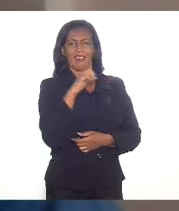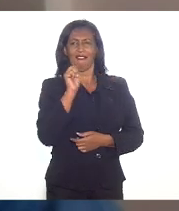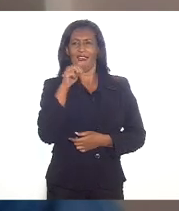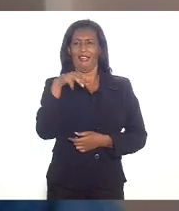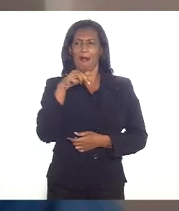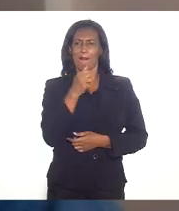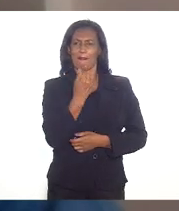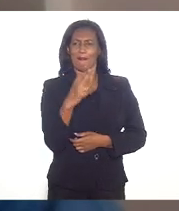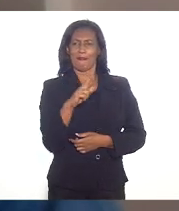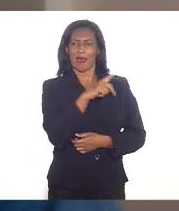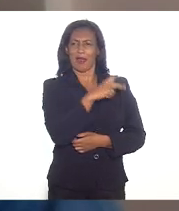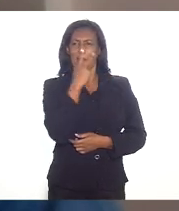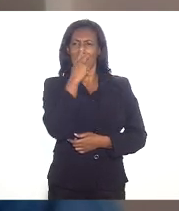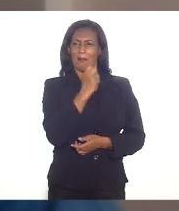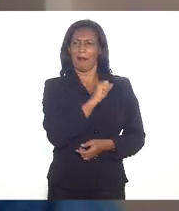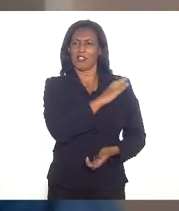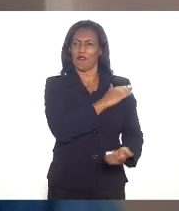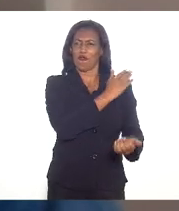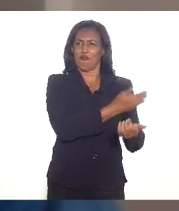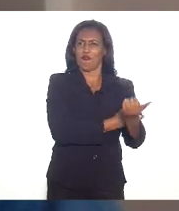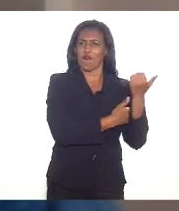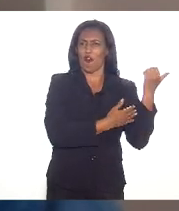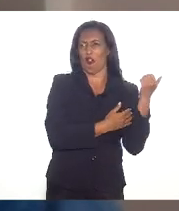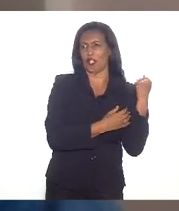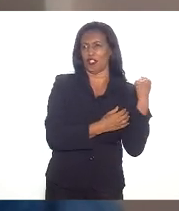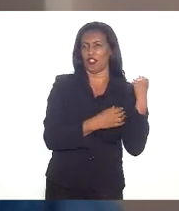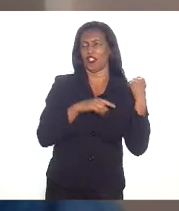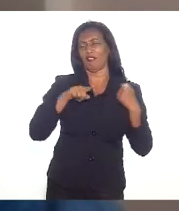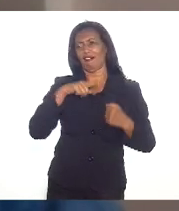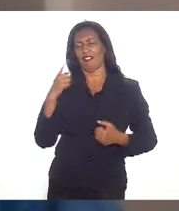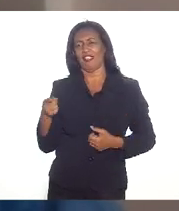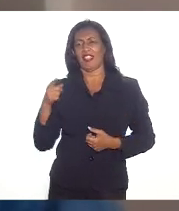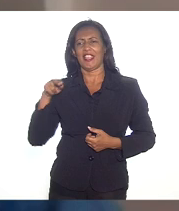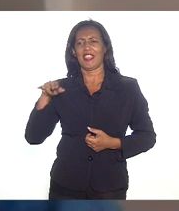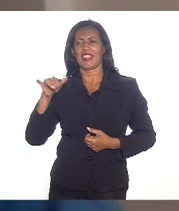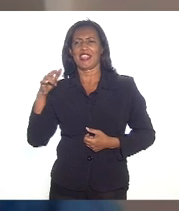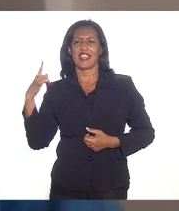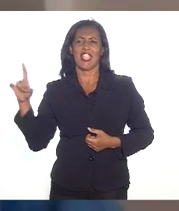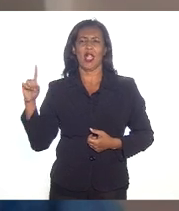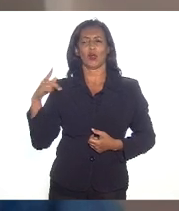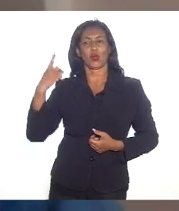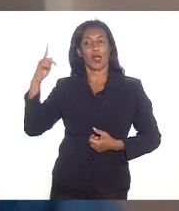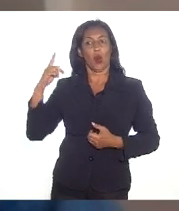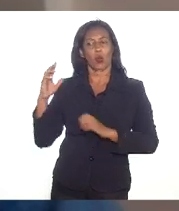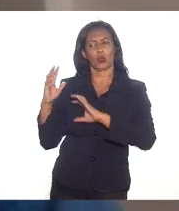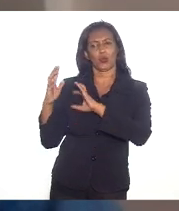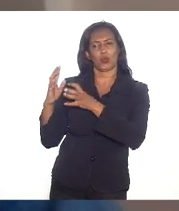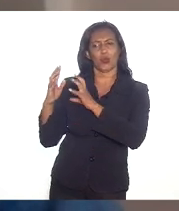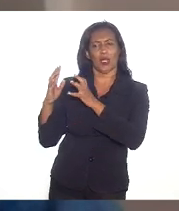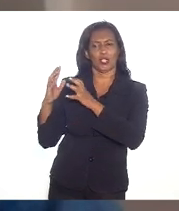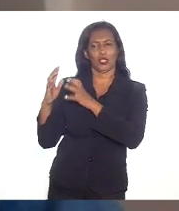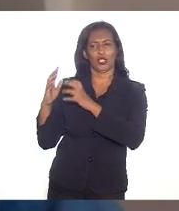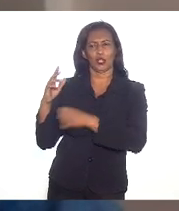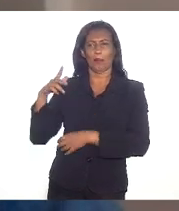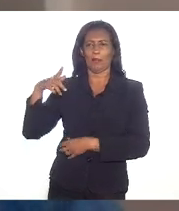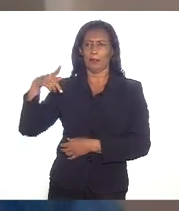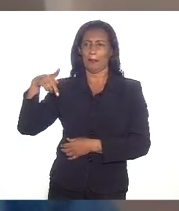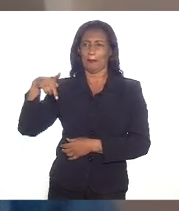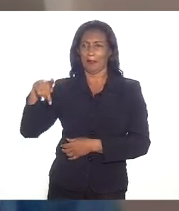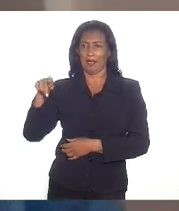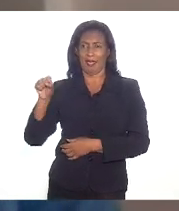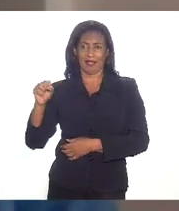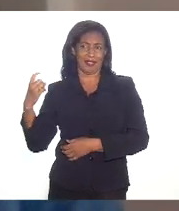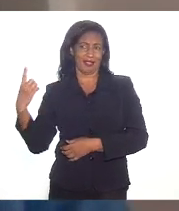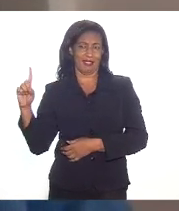muito mais forte do que o PSD na cidade do Rio de Janeiro. O Nelson Carneiro, na época, era o único deputado pelo PSD. Mas, enfim,